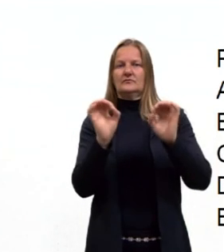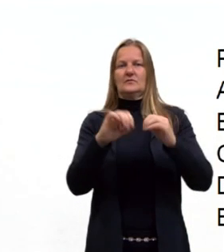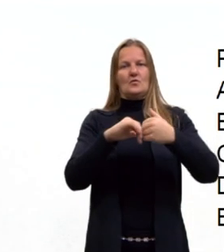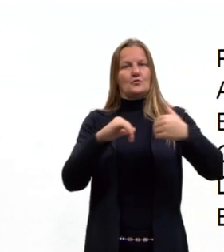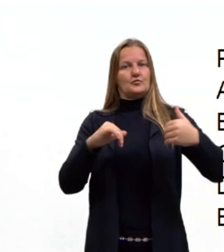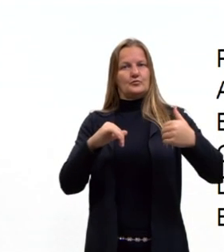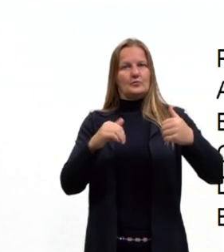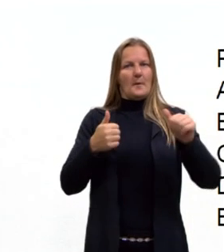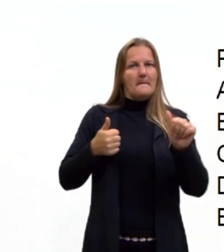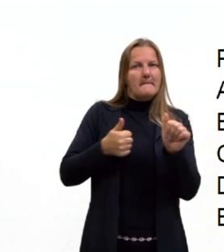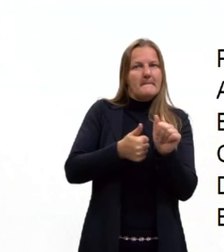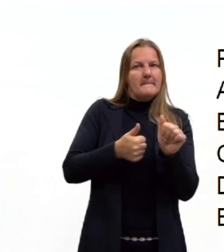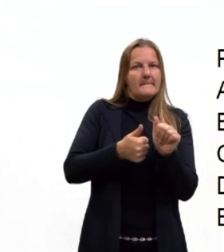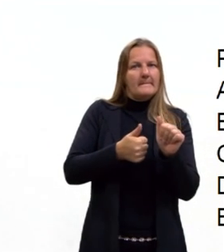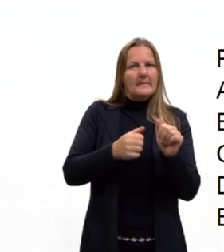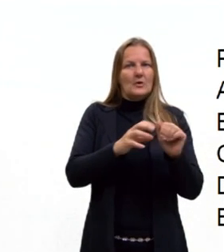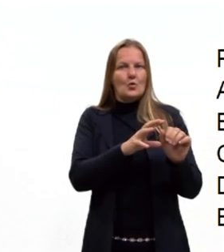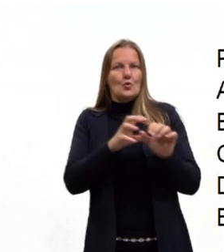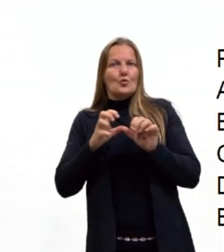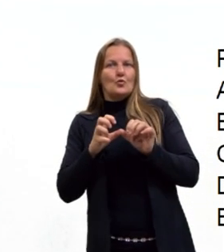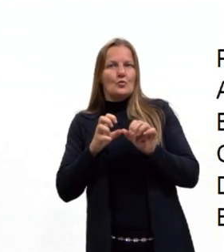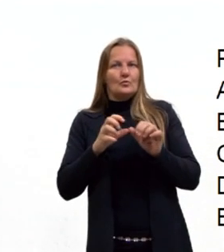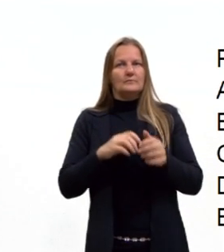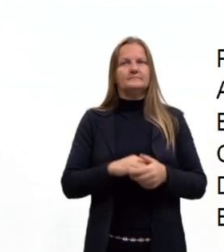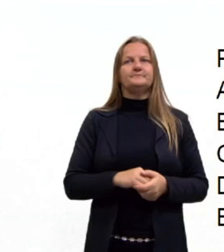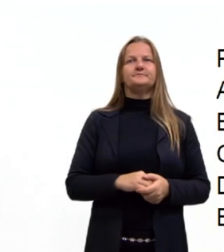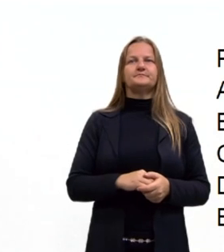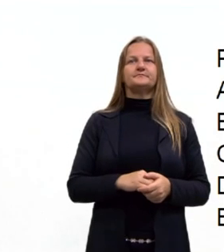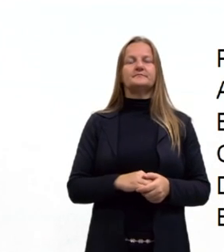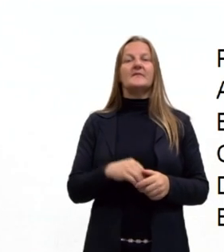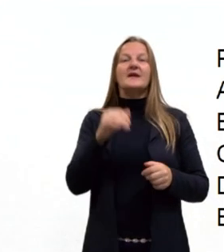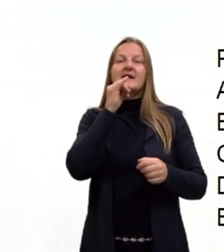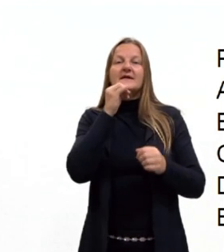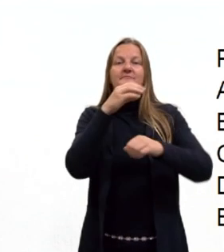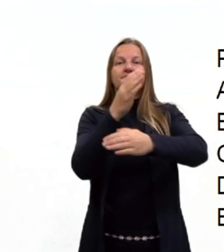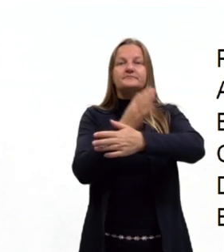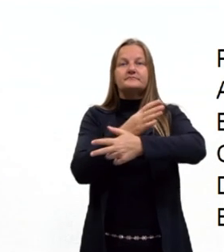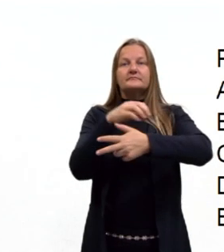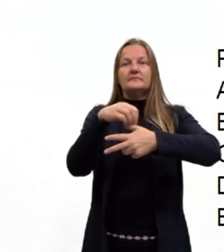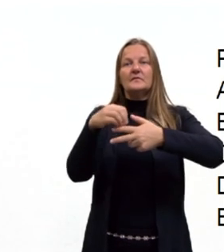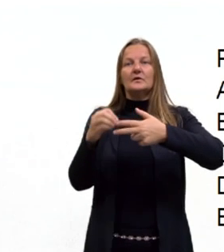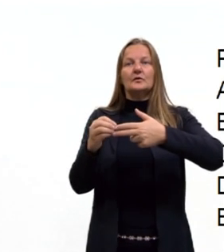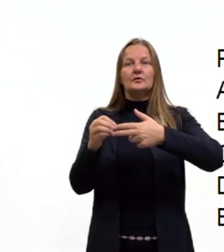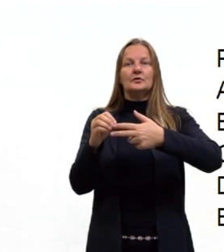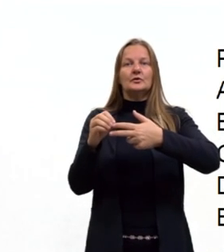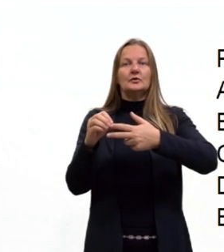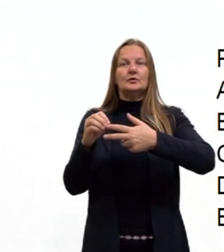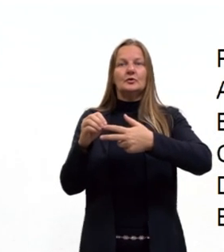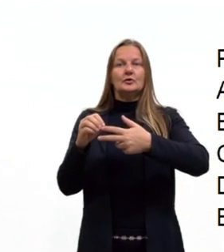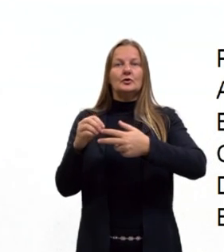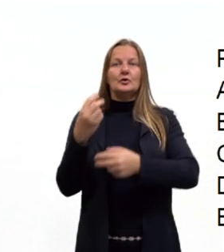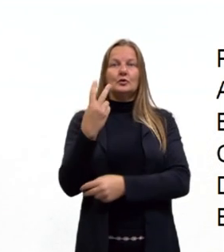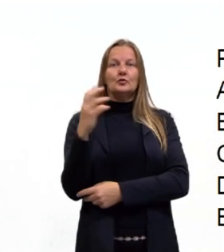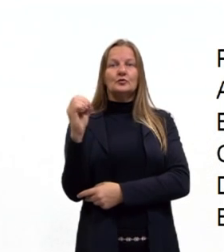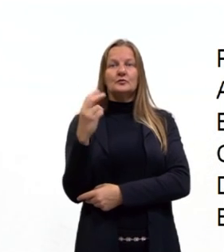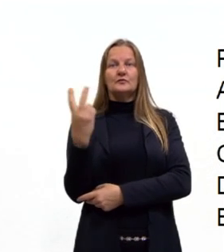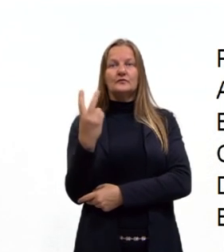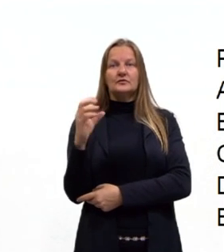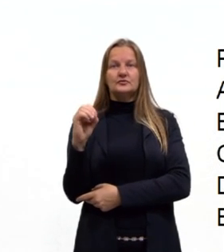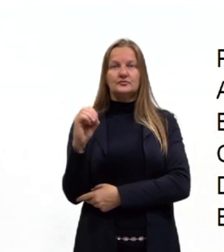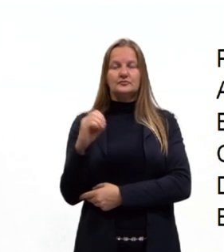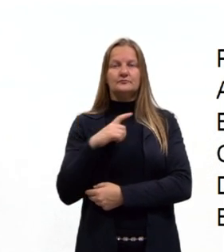bom então para praticar rapidinho esses conceitos eu trouxe aqui uma questão do Enem de 2020 uma questão teórica né